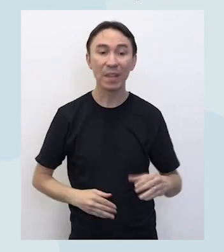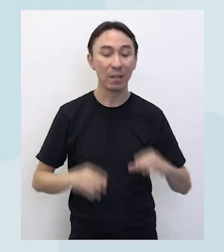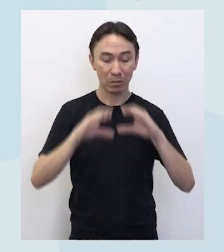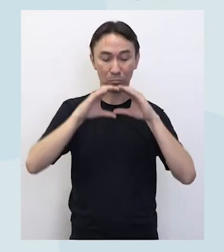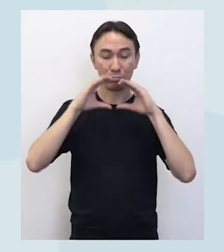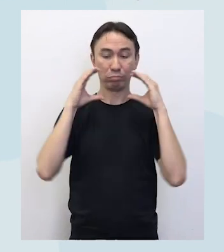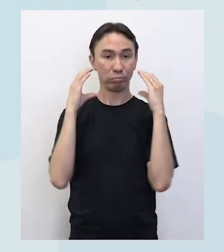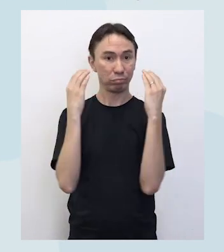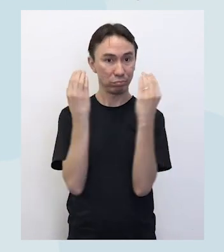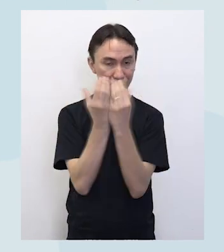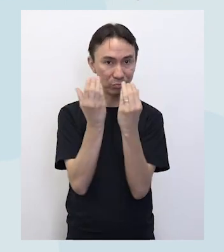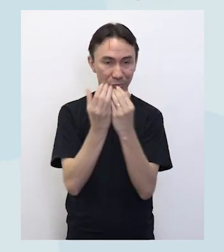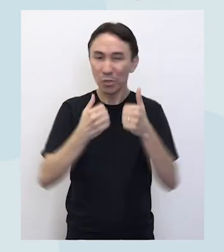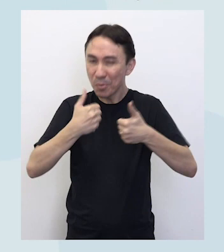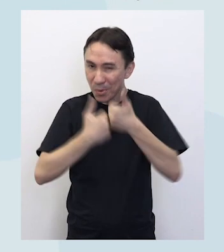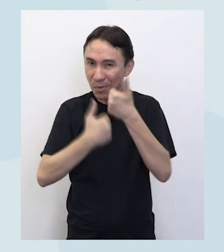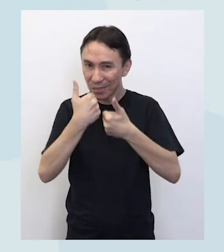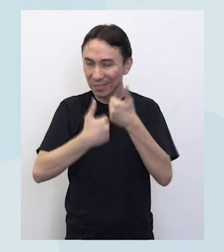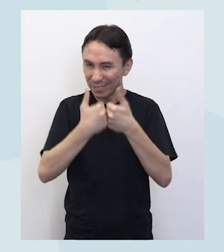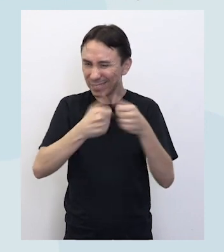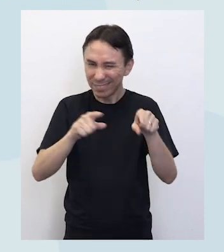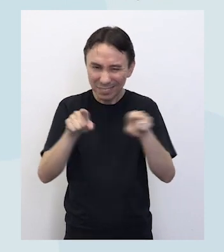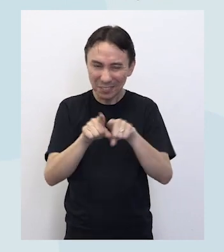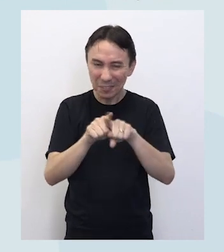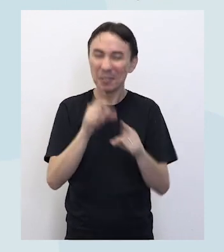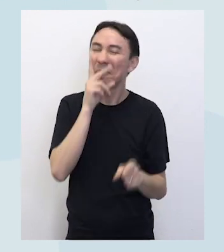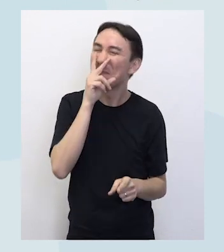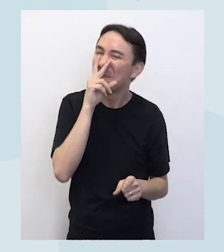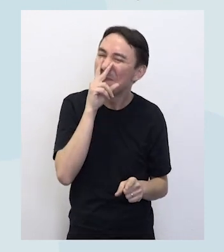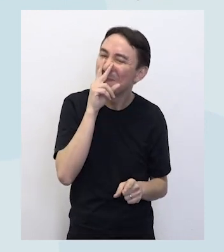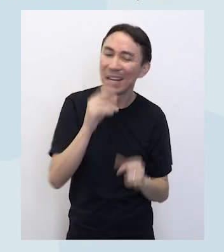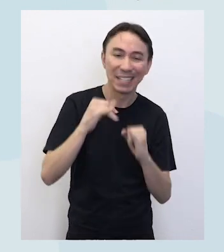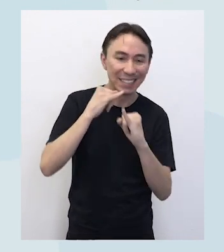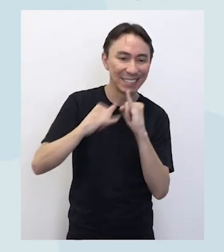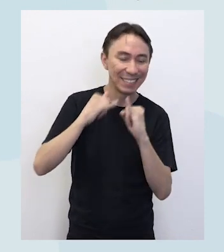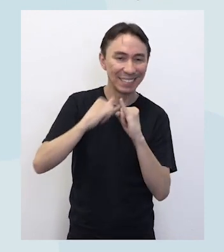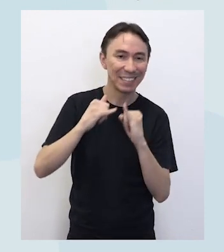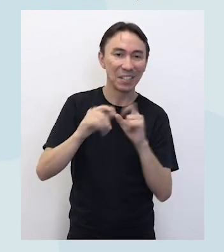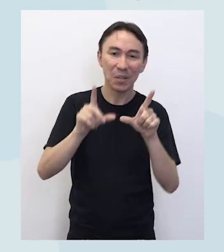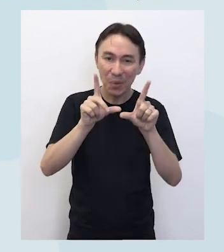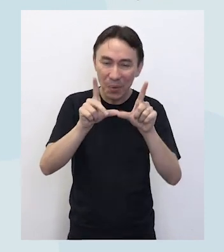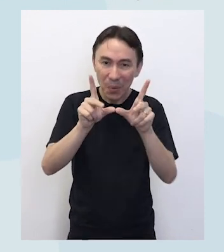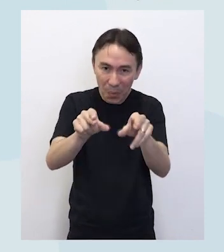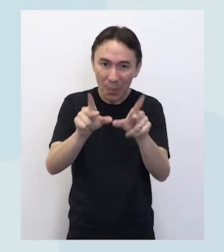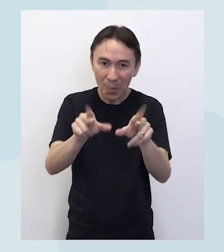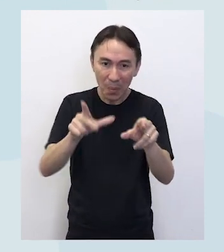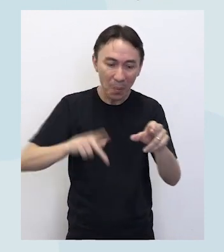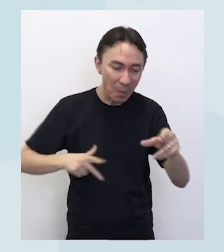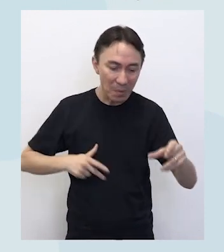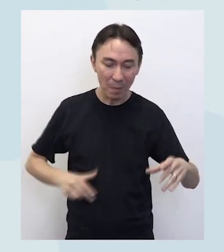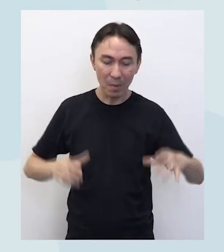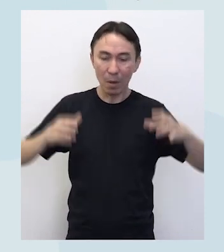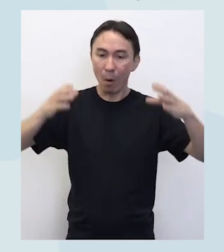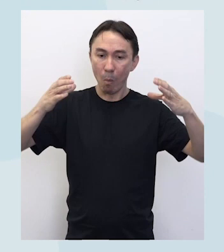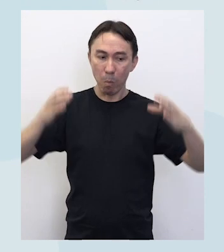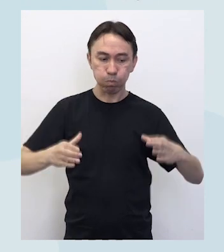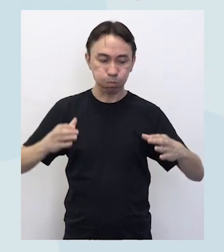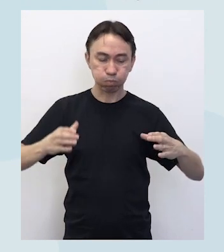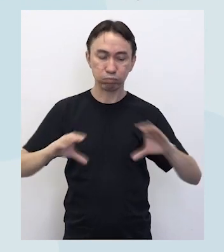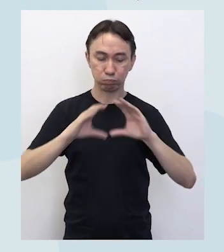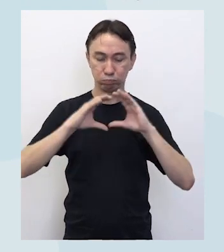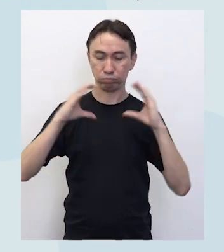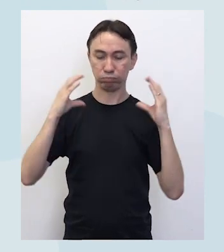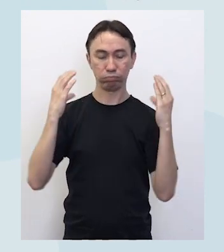essa configuração, né? É como se ele fosse, né, um grande caldeirão, né, uma panelinha, né? Ele é mais largo na parte